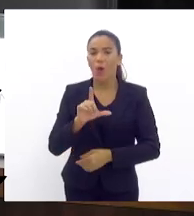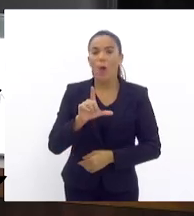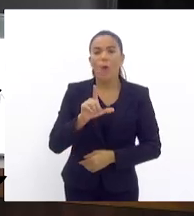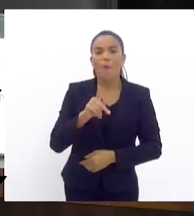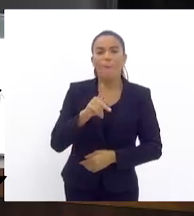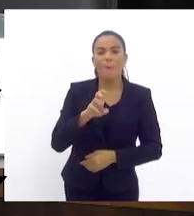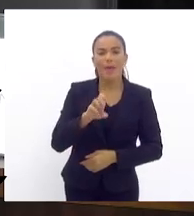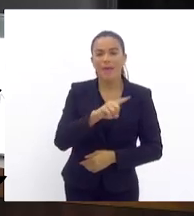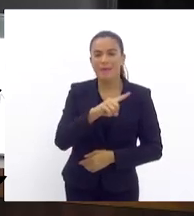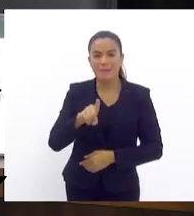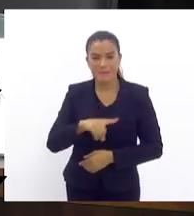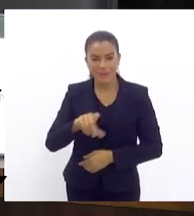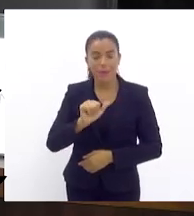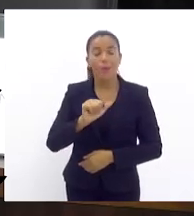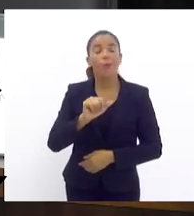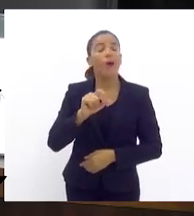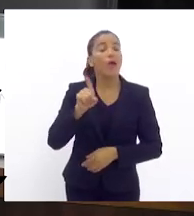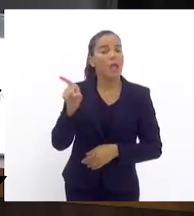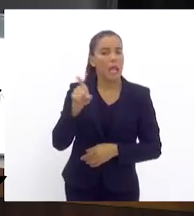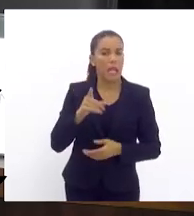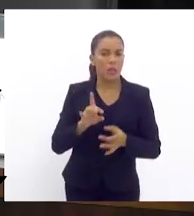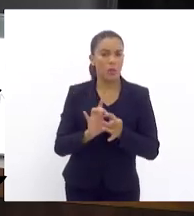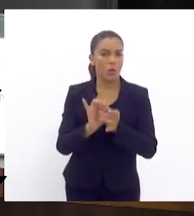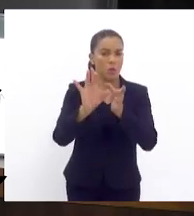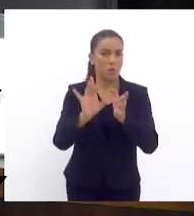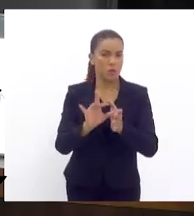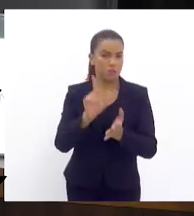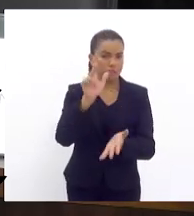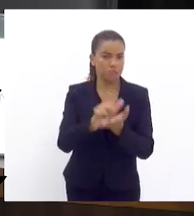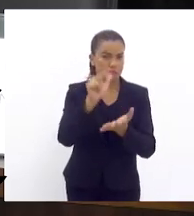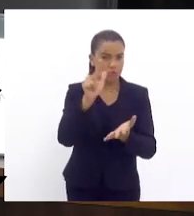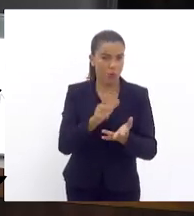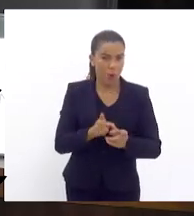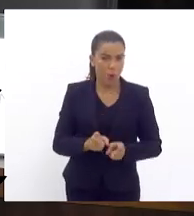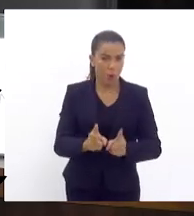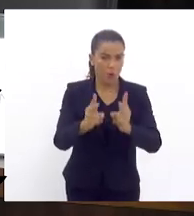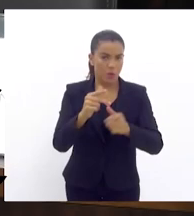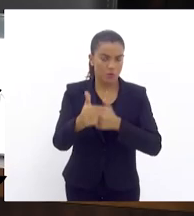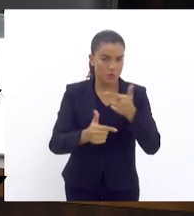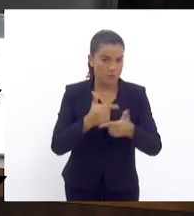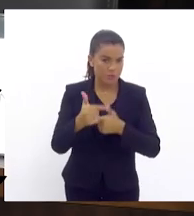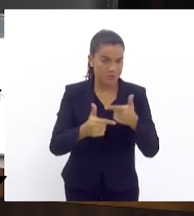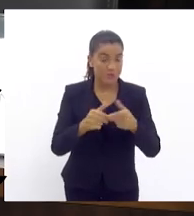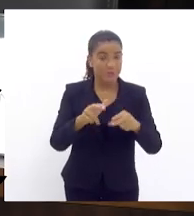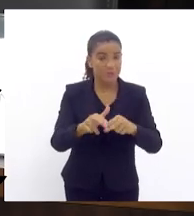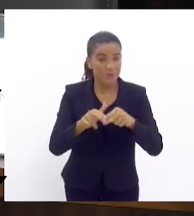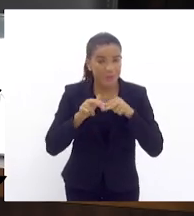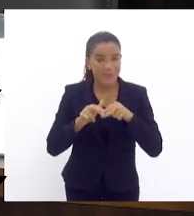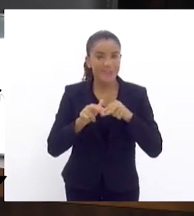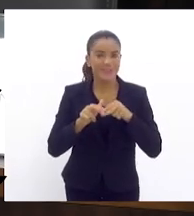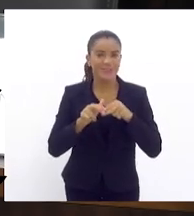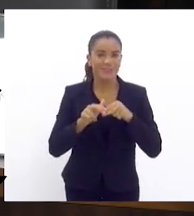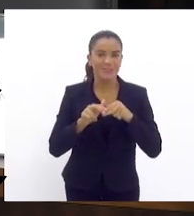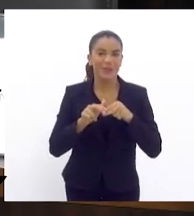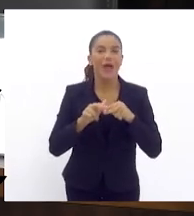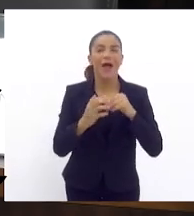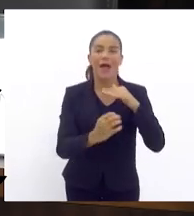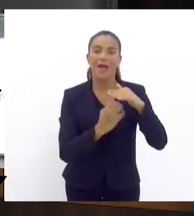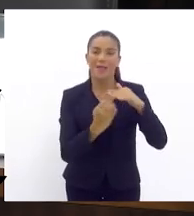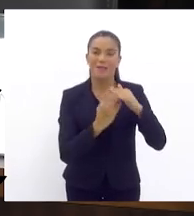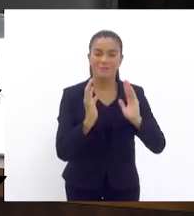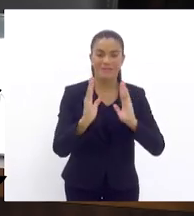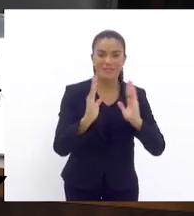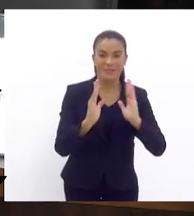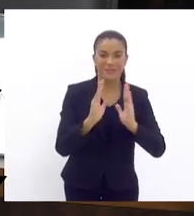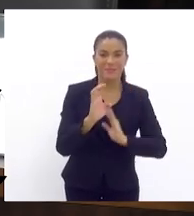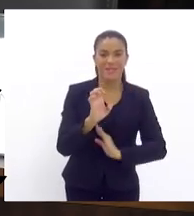ele não assinou, dando a legalidade e a continuidade no serviço. Por isso que a empresa, na época, a